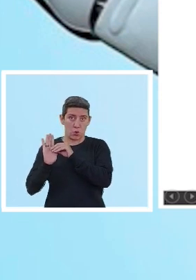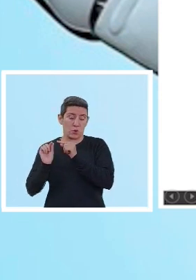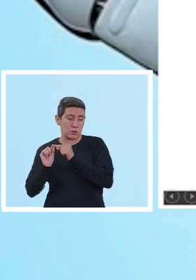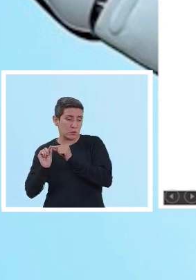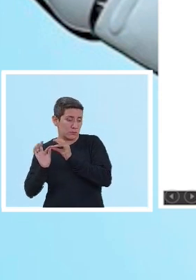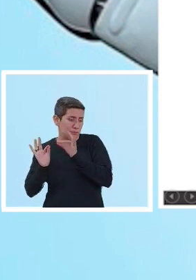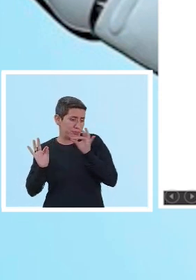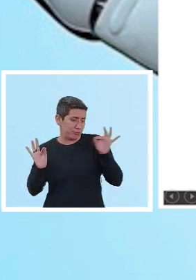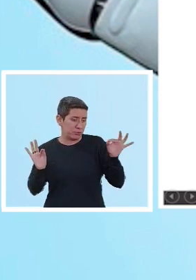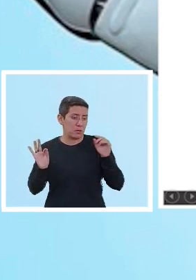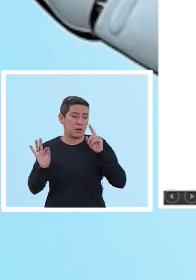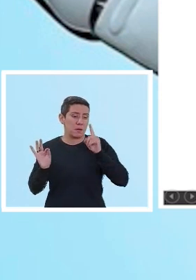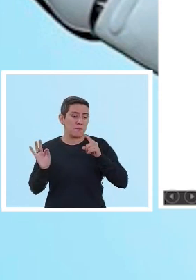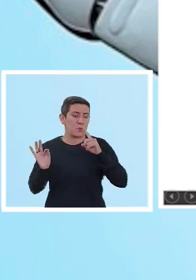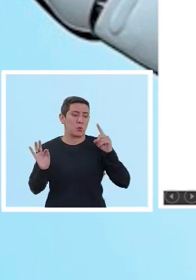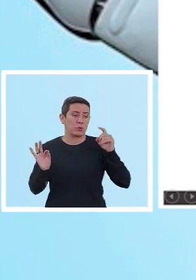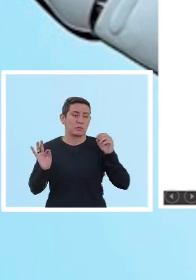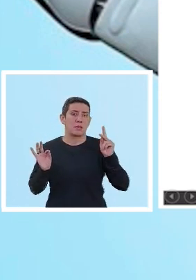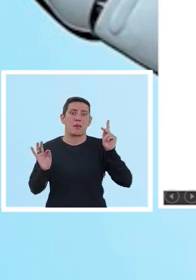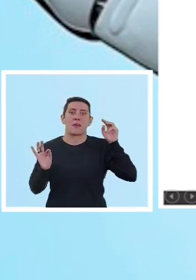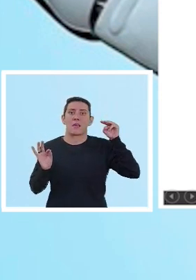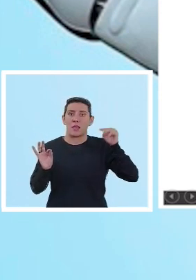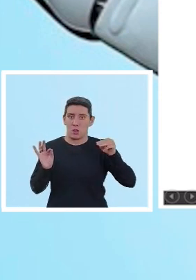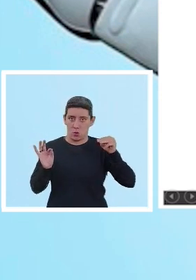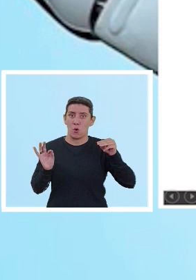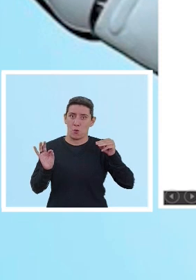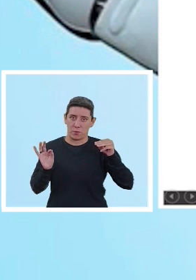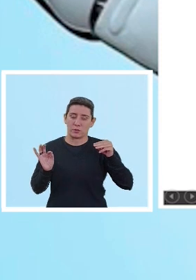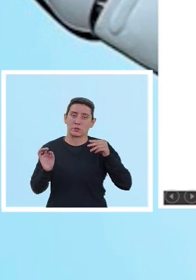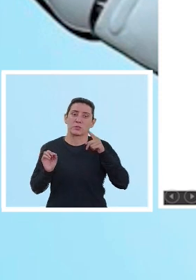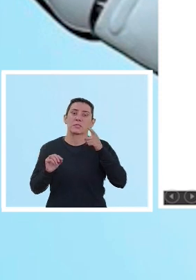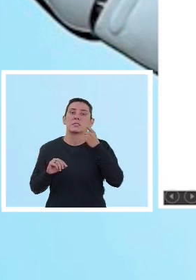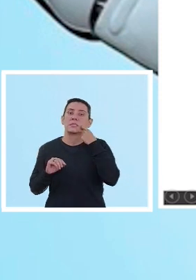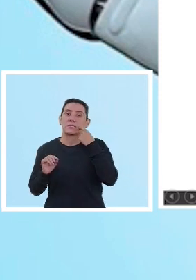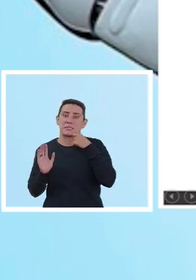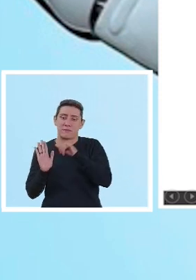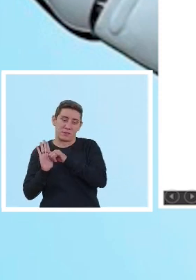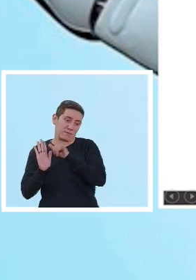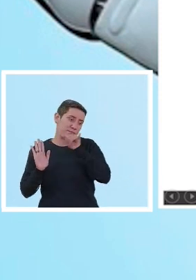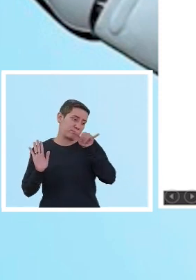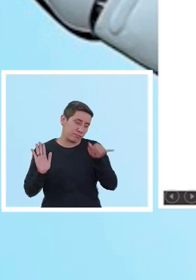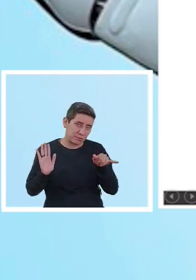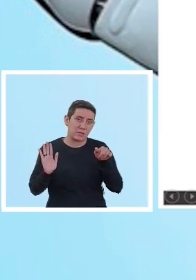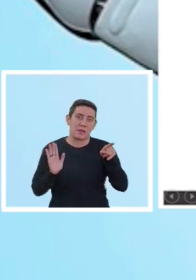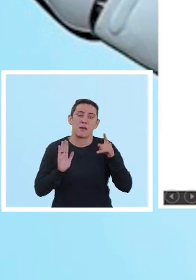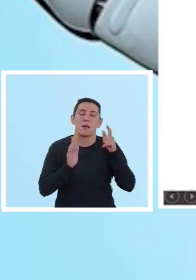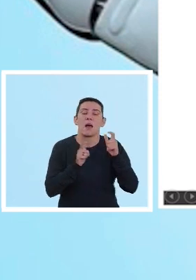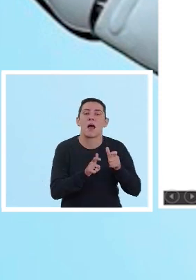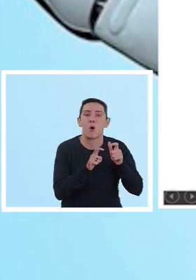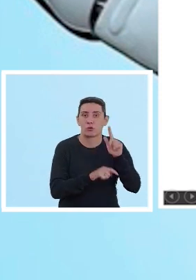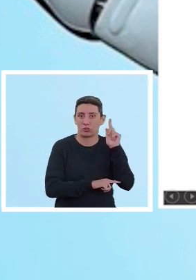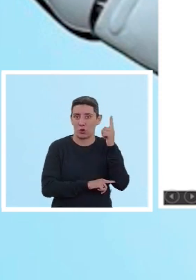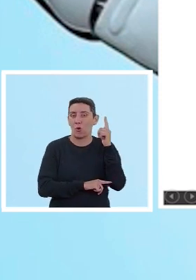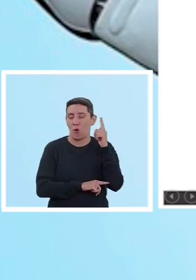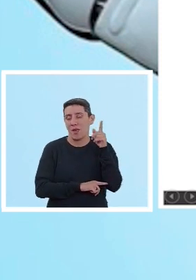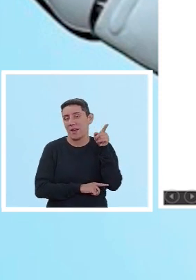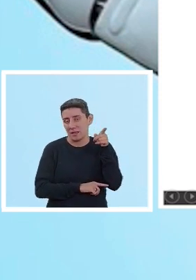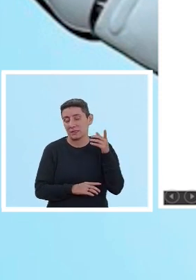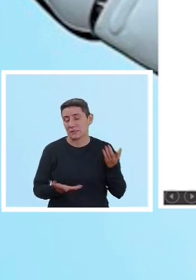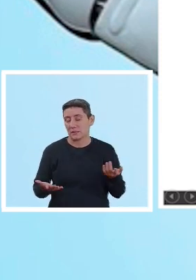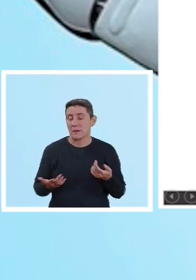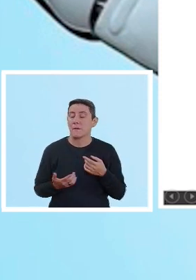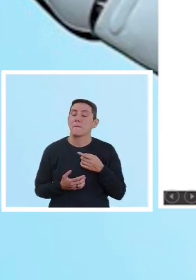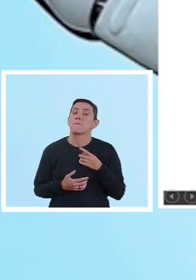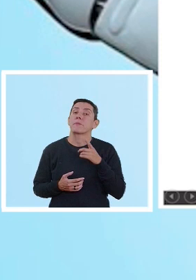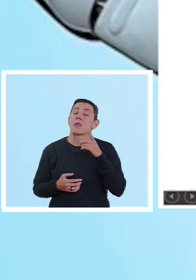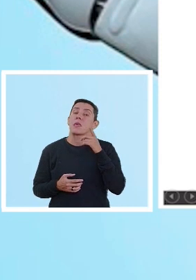sexta-feira agora mesmo a gente viaja para a Paula vai parar para Rio Verde né e assim essa